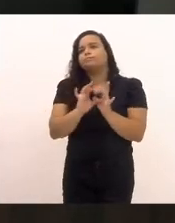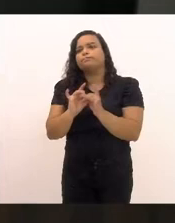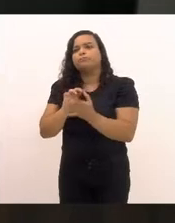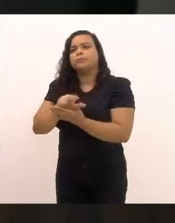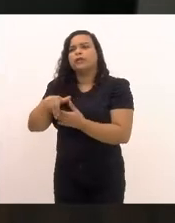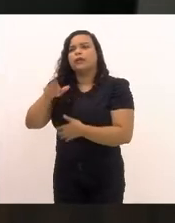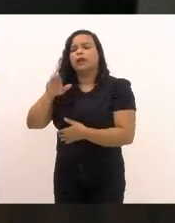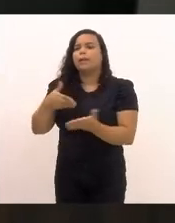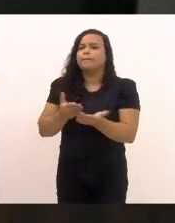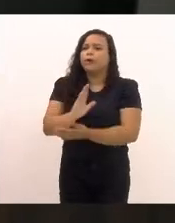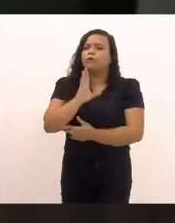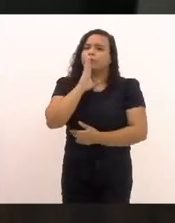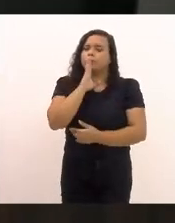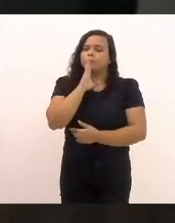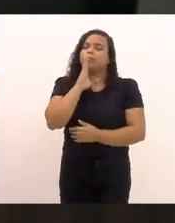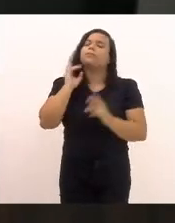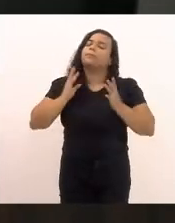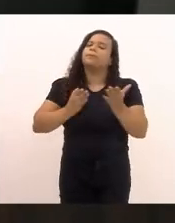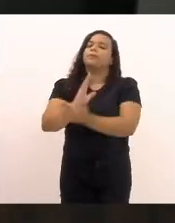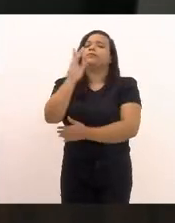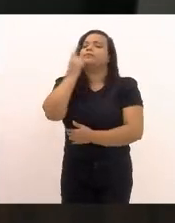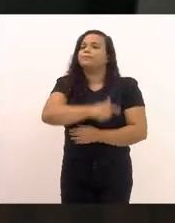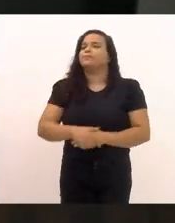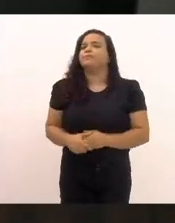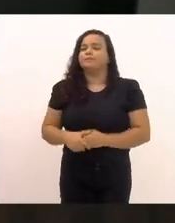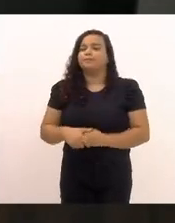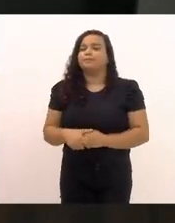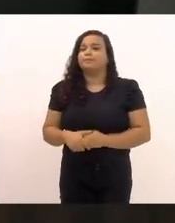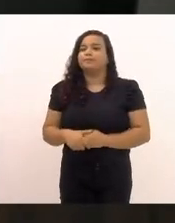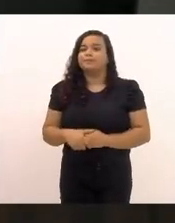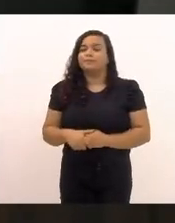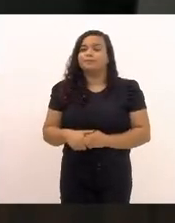aprovam, permaneçam como estão, aprovado com a